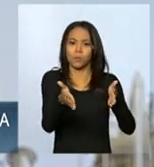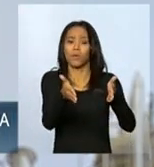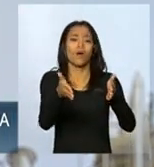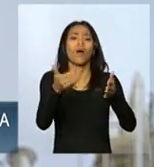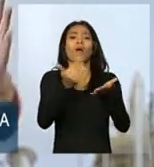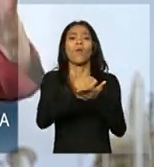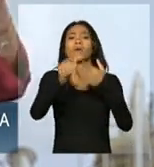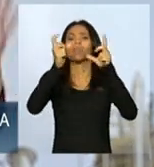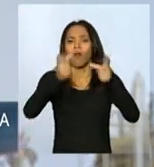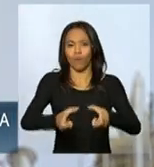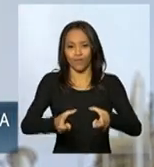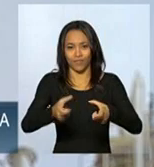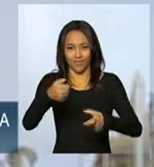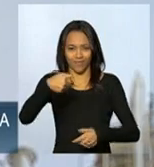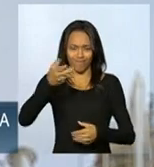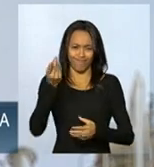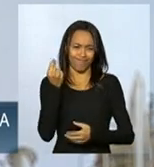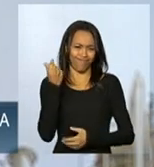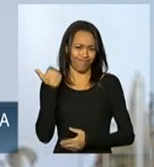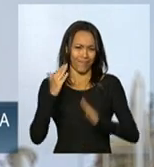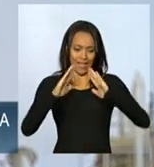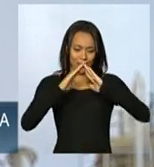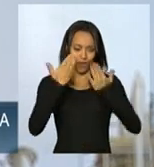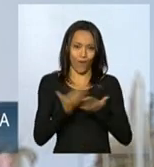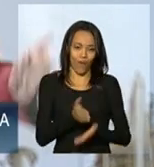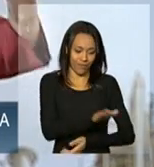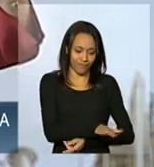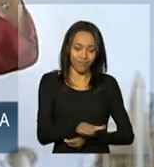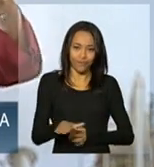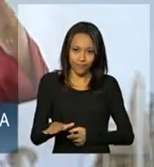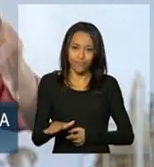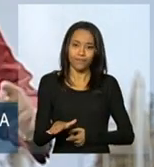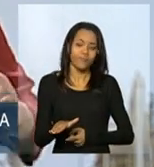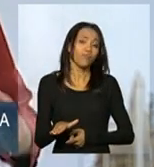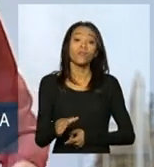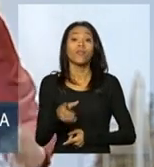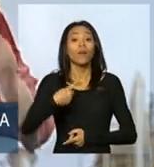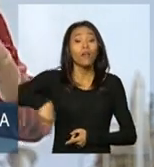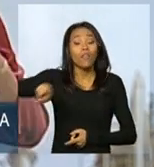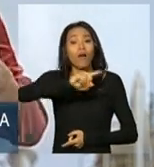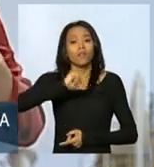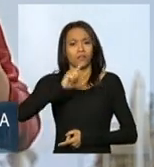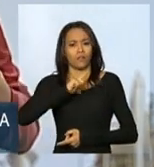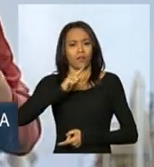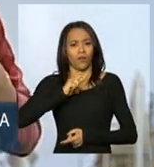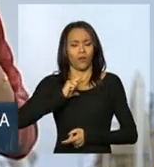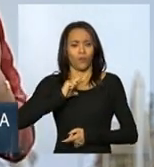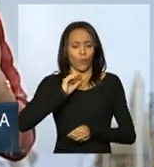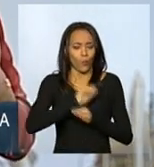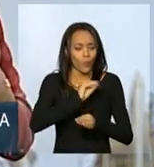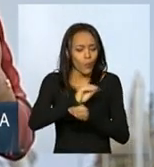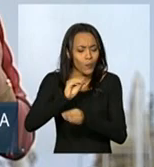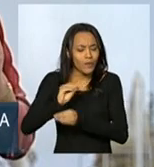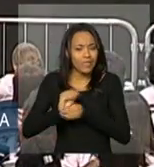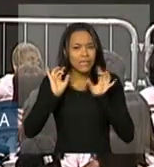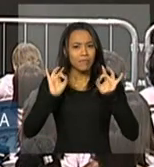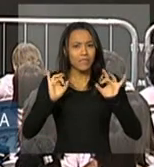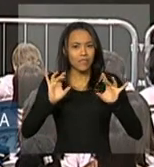na creche. Daqui para frente, nós vamos ter um cuidado especial com a